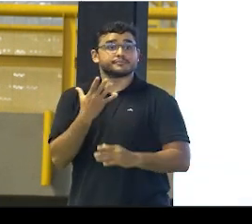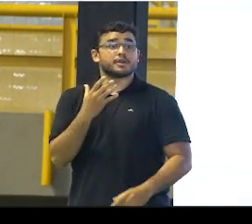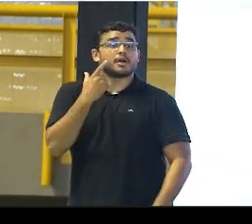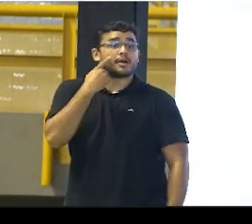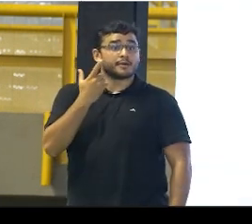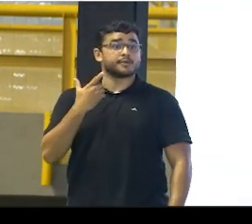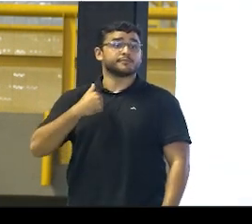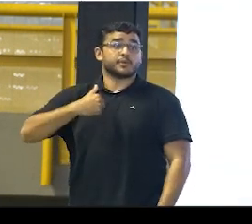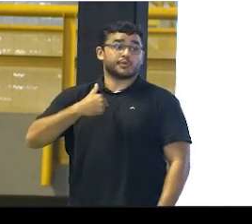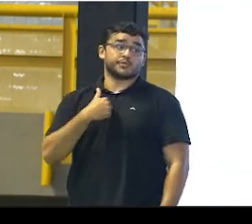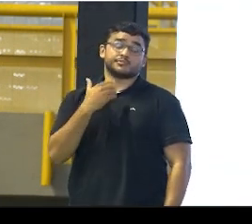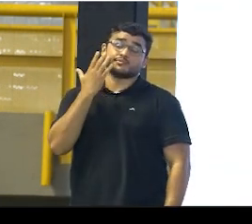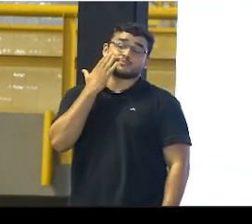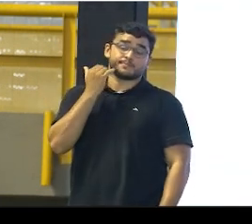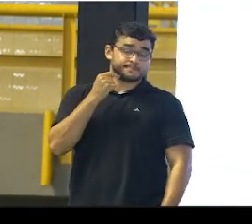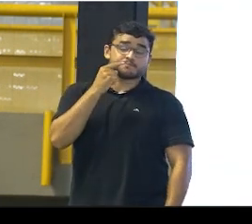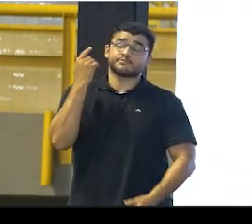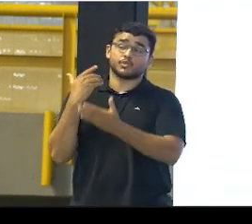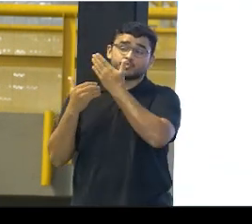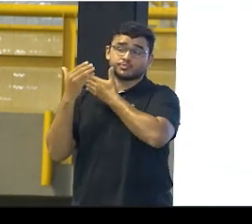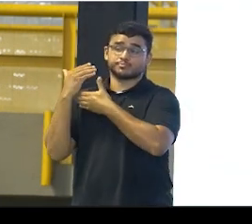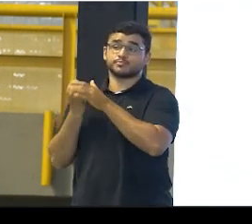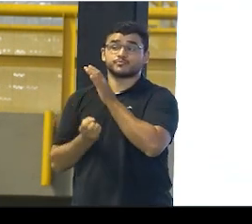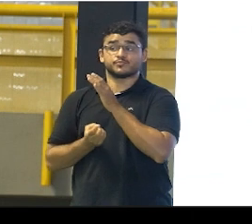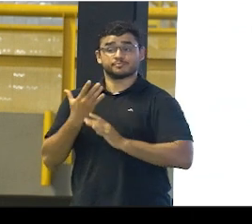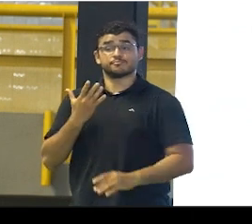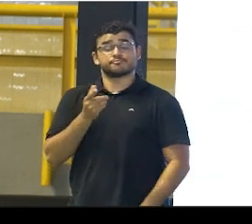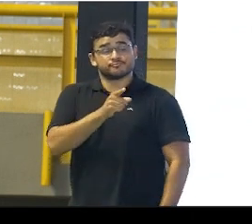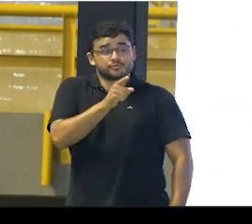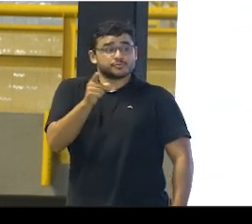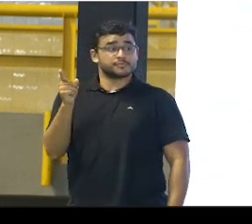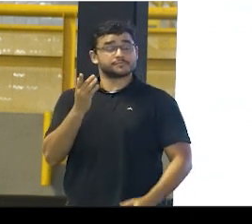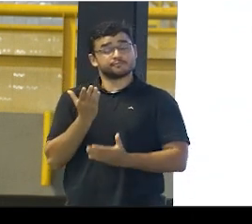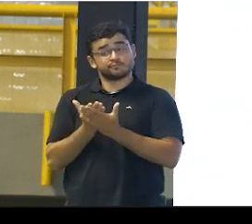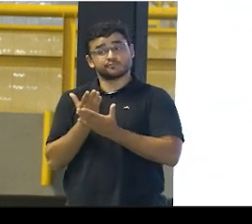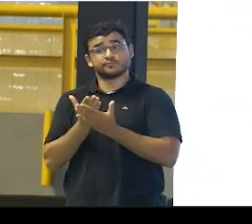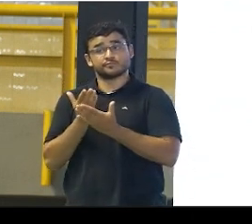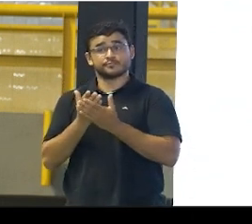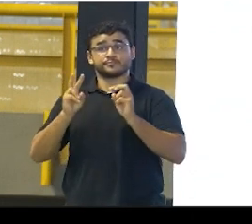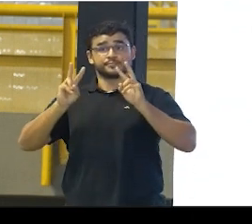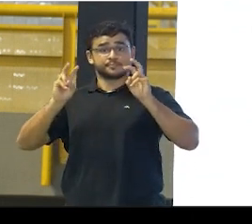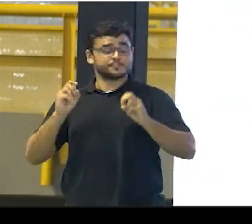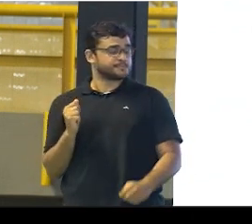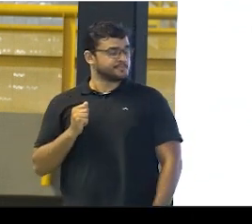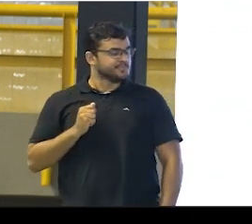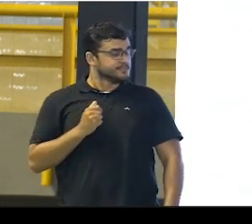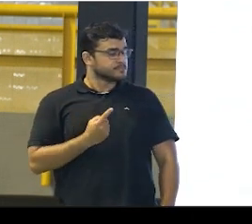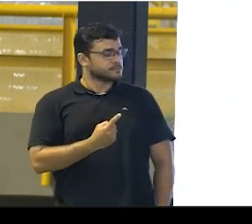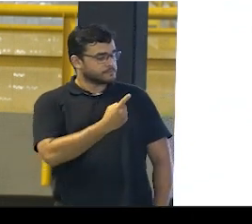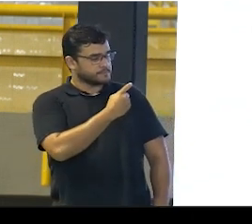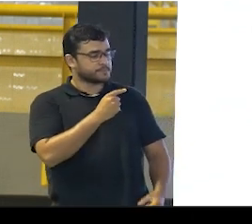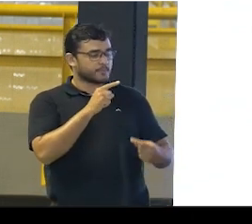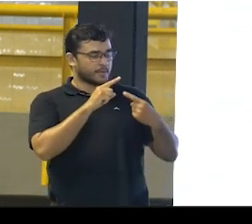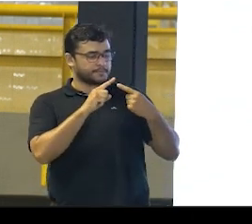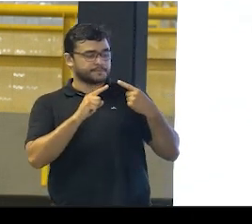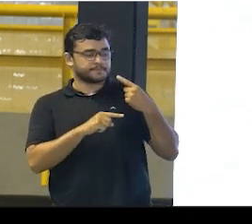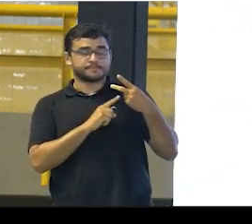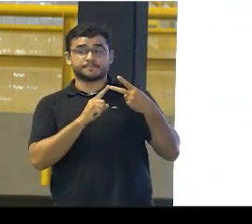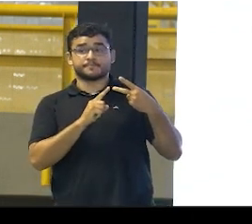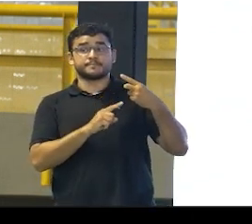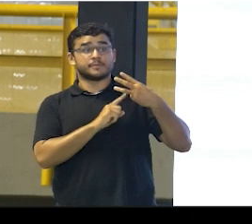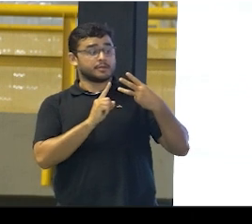bacana, que tem a ver com a história. E nós vamos trabalhar hoje os triângulos, retângulos,